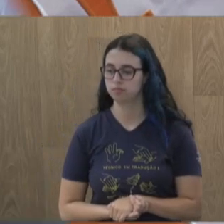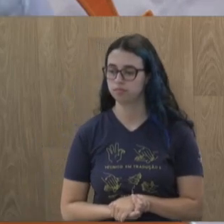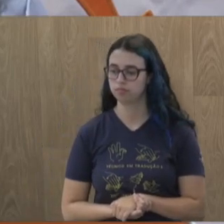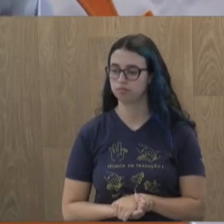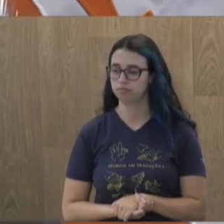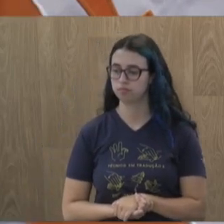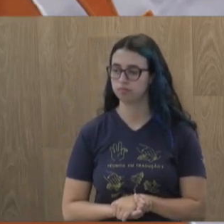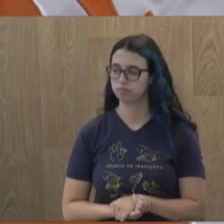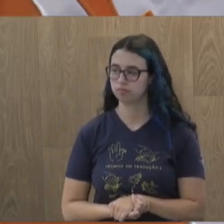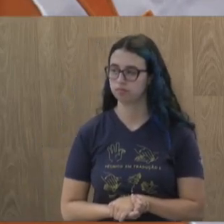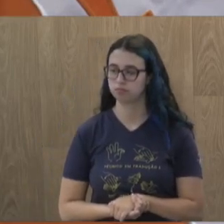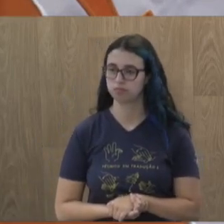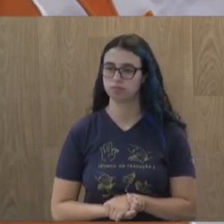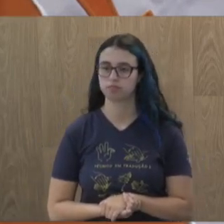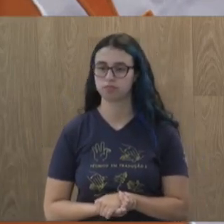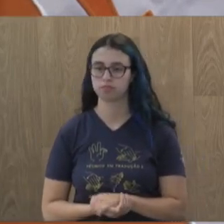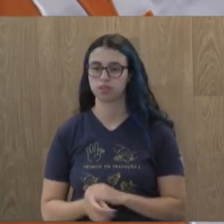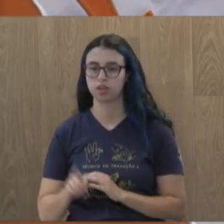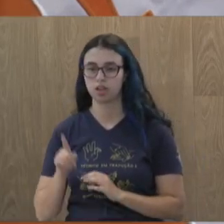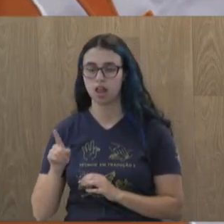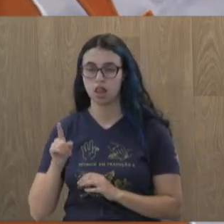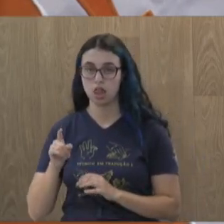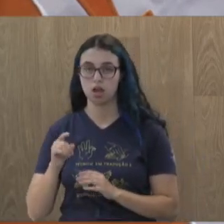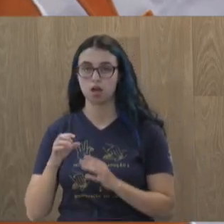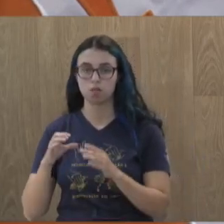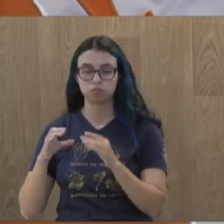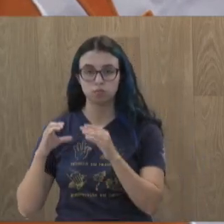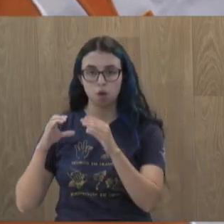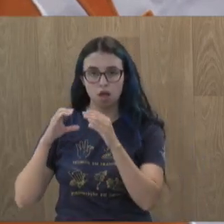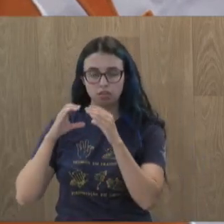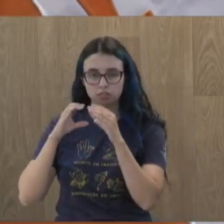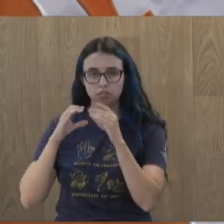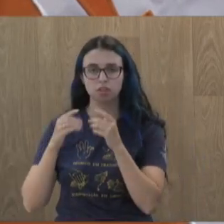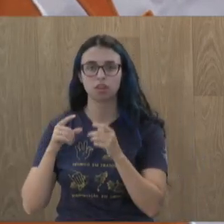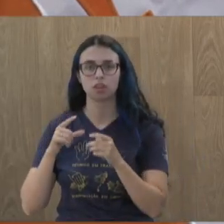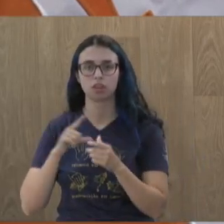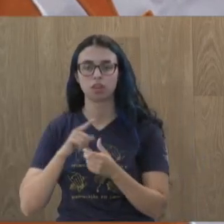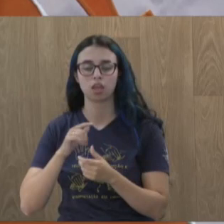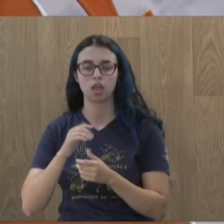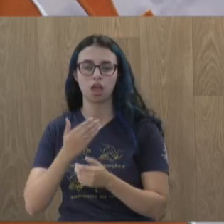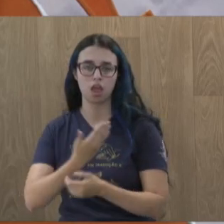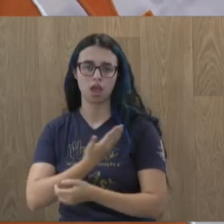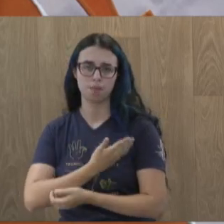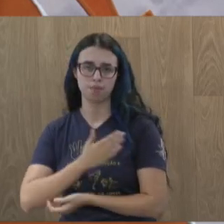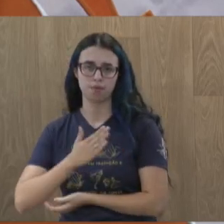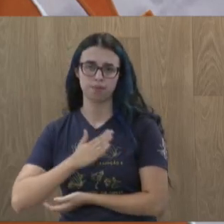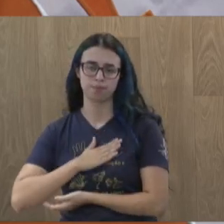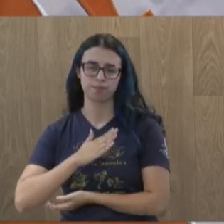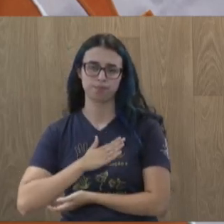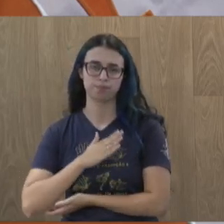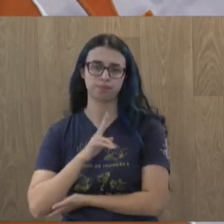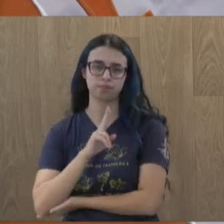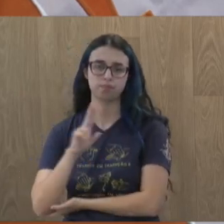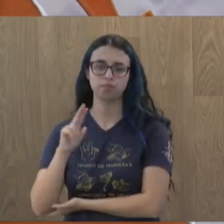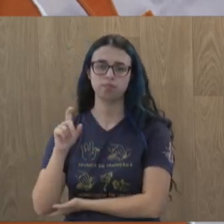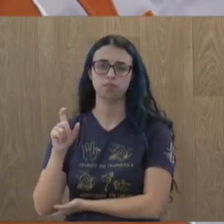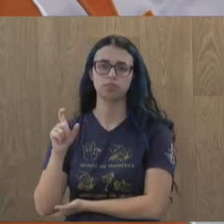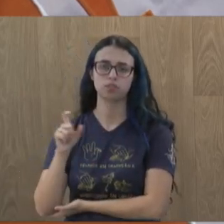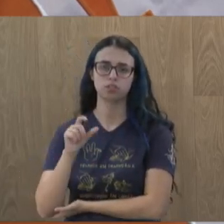Ali na lanchonete, né, o Rolandos Burger, tem o meu amigo, querido, estimado amigo